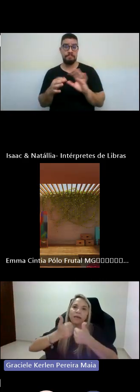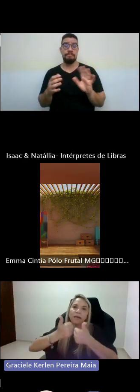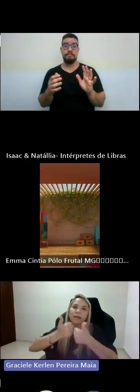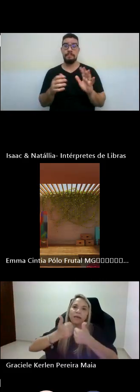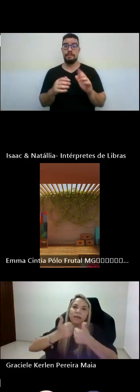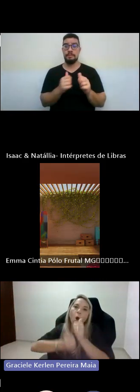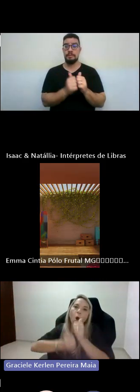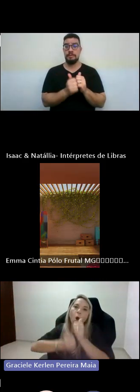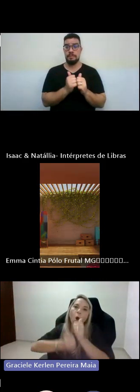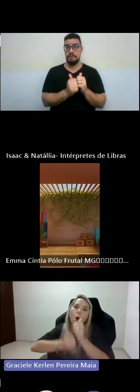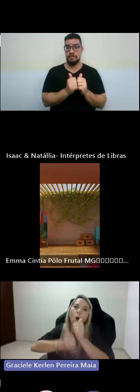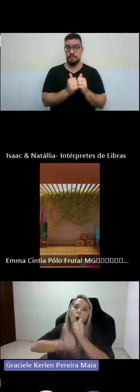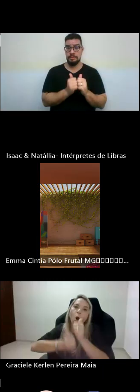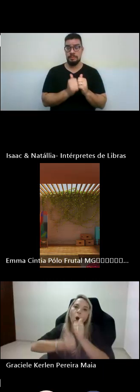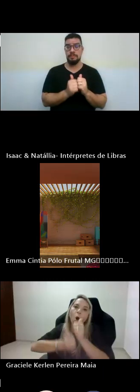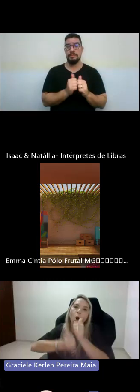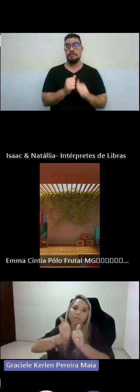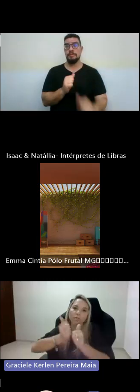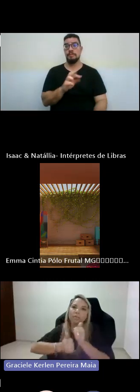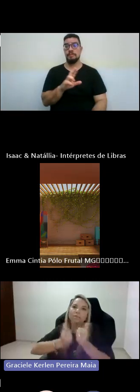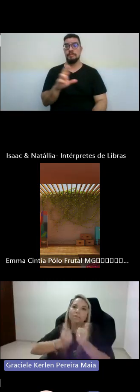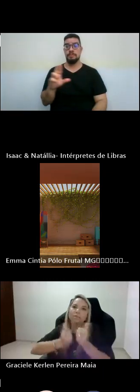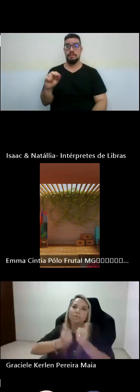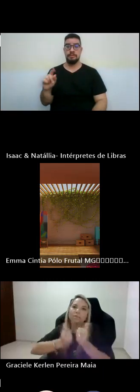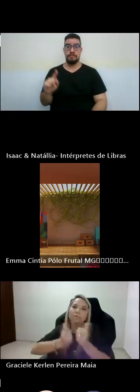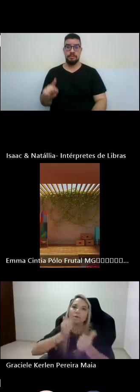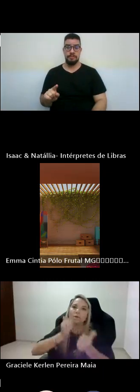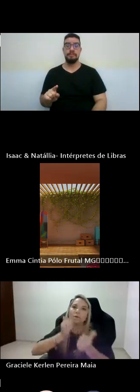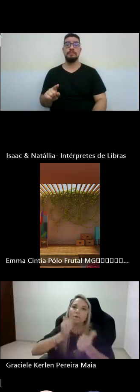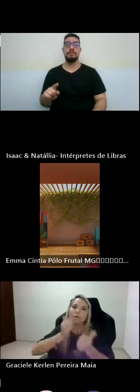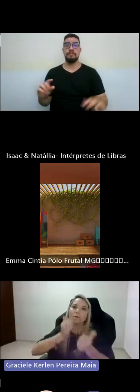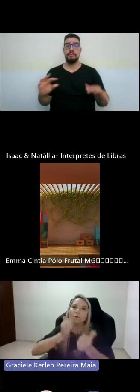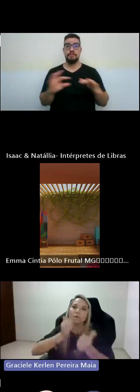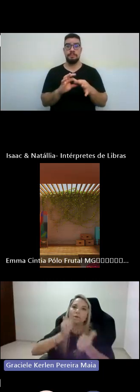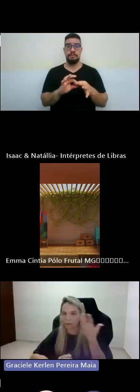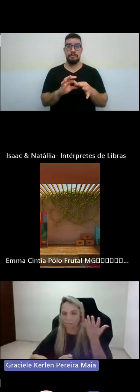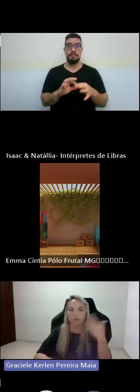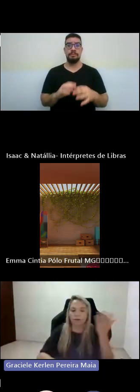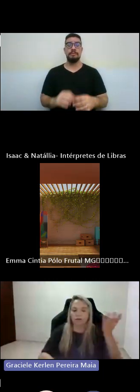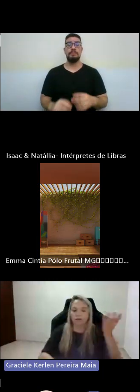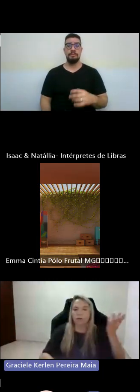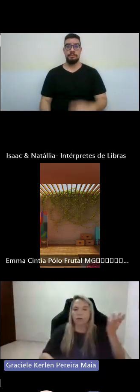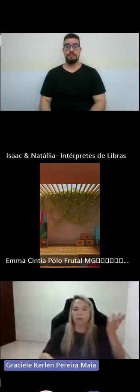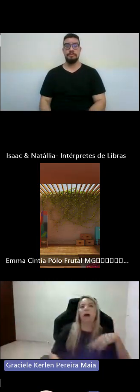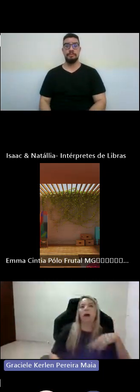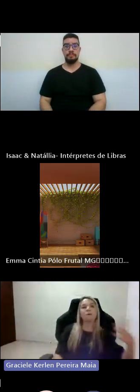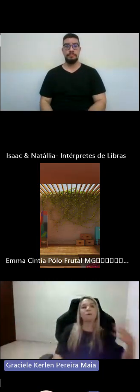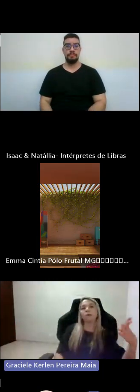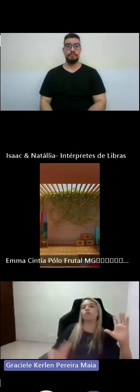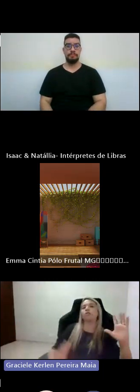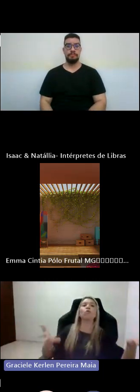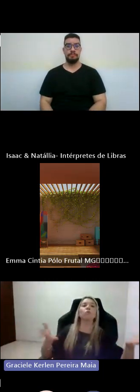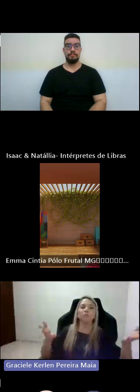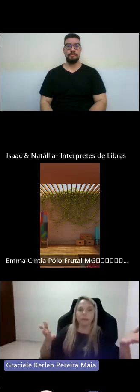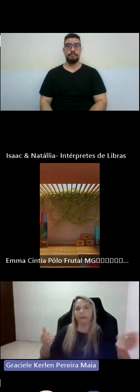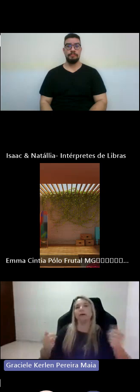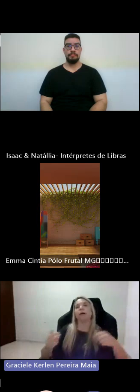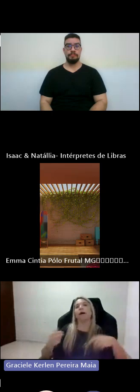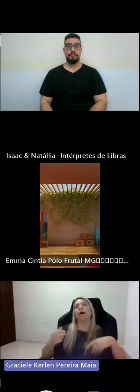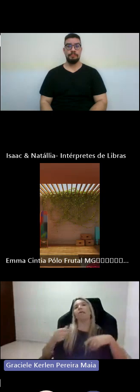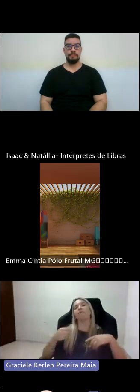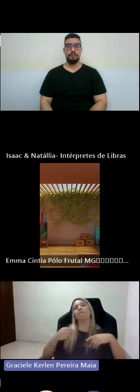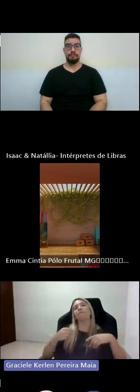Então, o sinal de arroz é a mesma coisa em língua de sinais, tá bom? Então, vamos lá. A